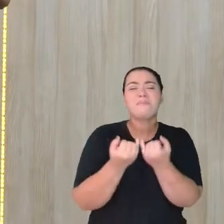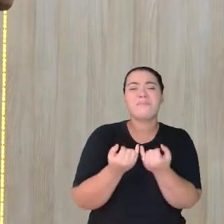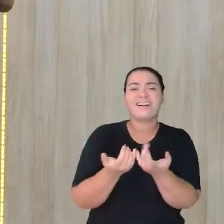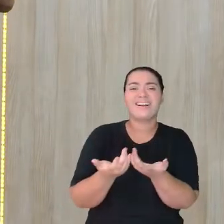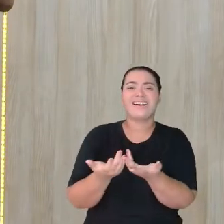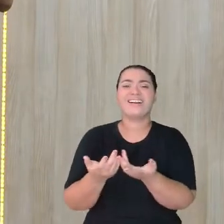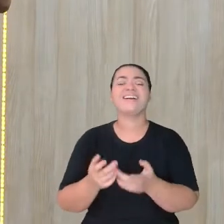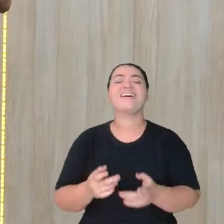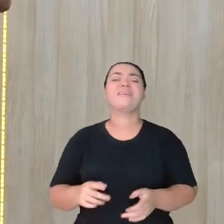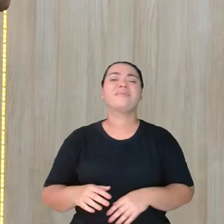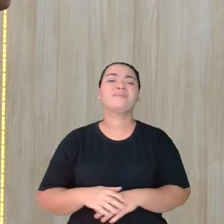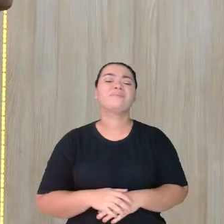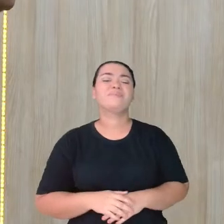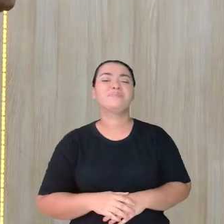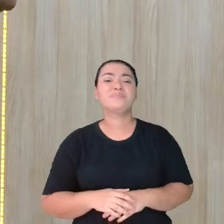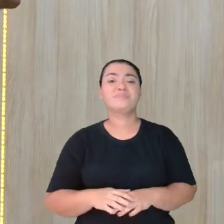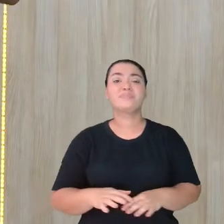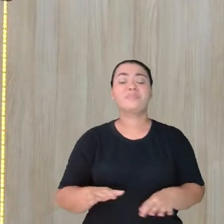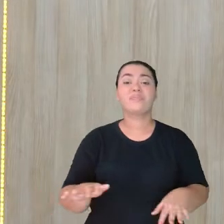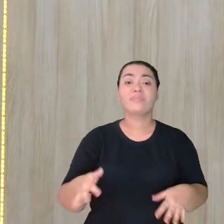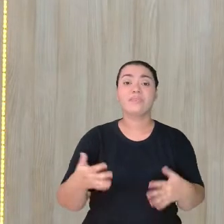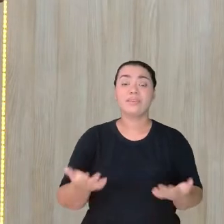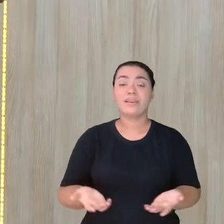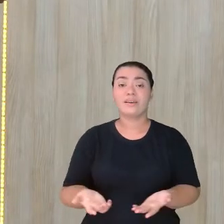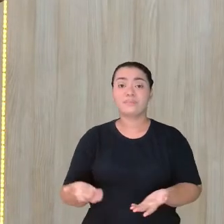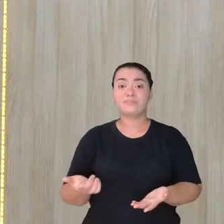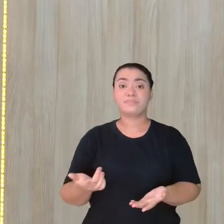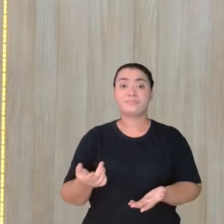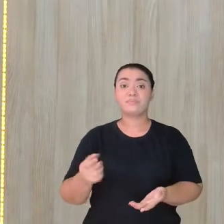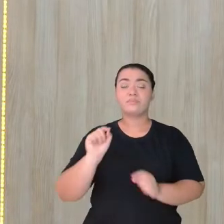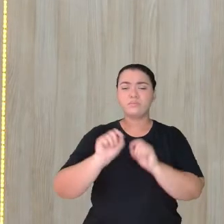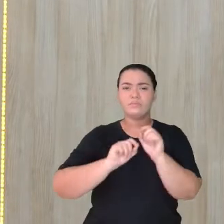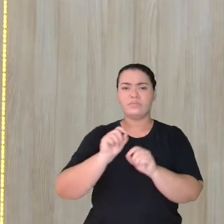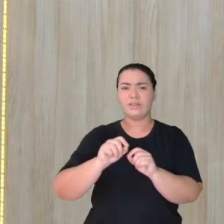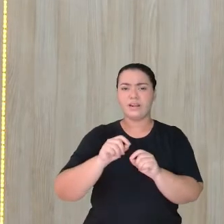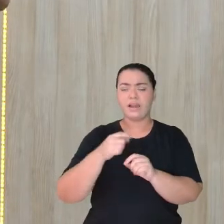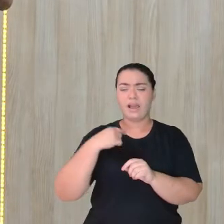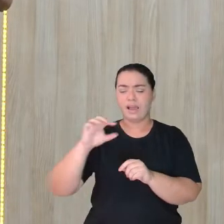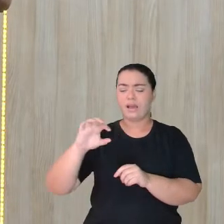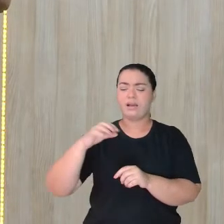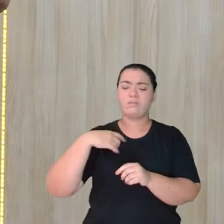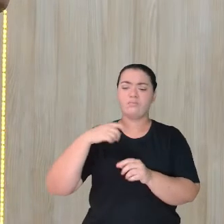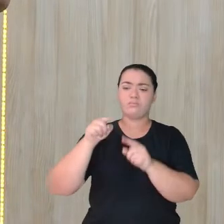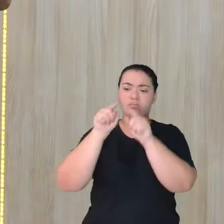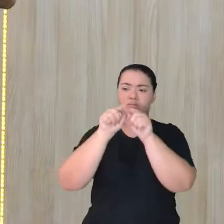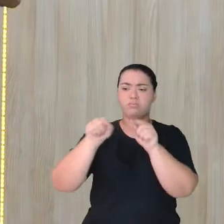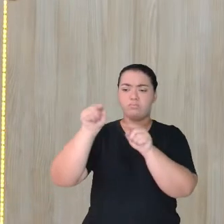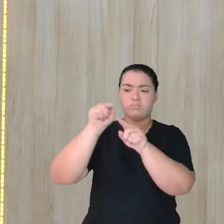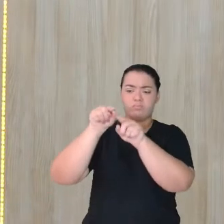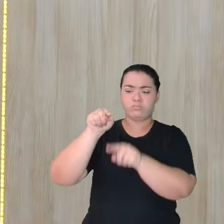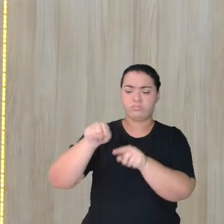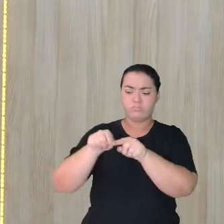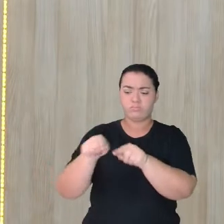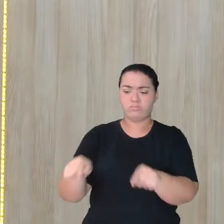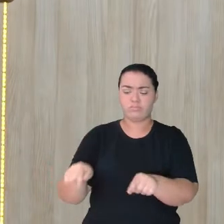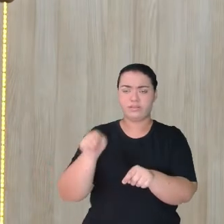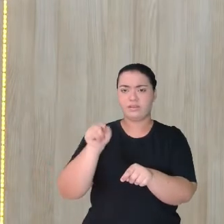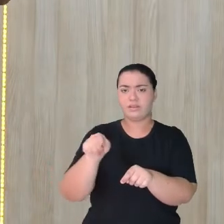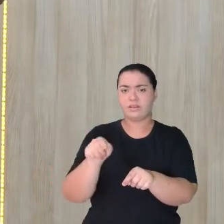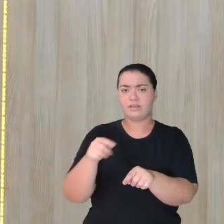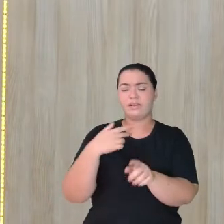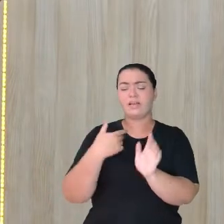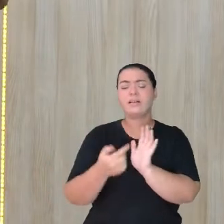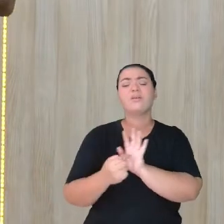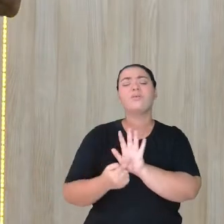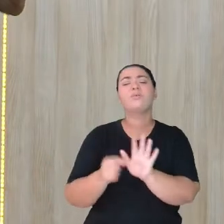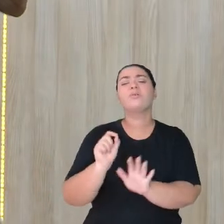né? Segundo minha sobrinha. E aquele bonequinho representa o quê? Quando eu faço aquele desenho e mostro